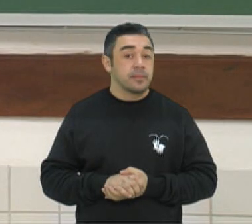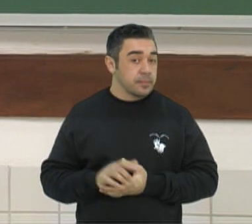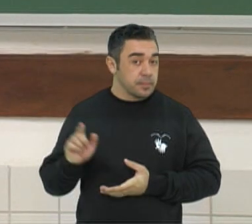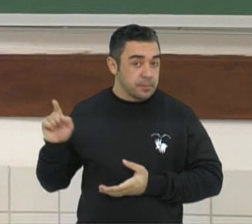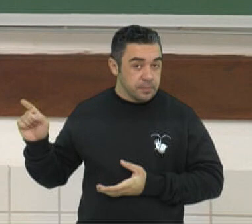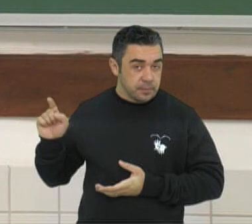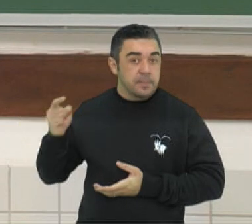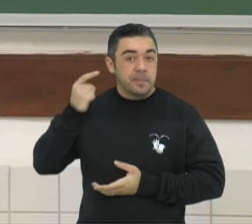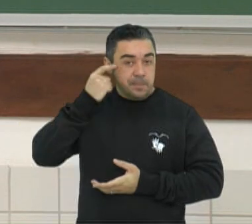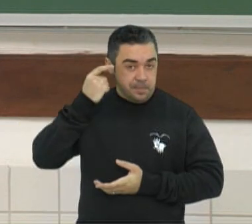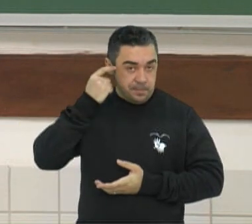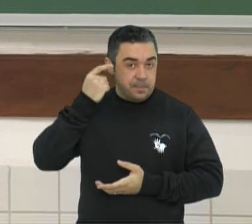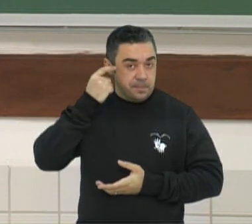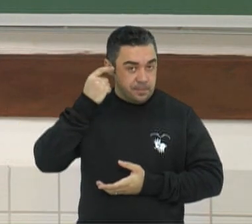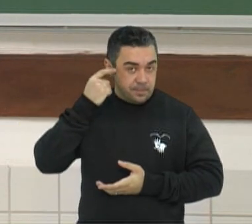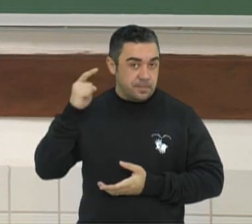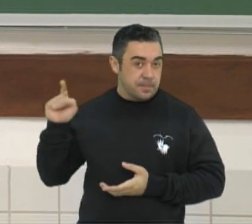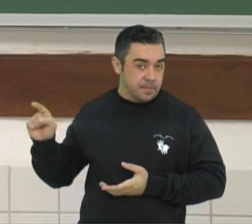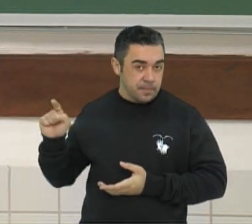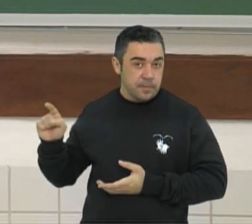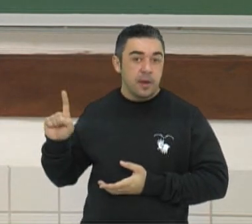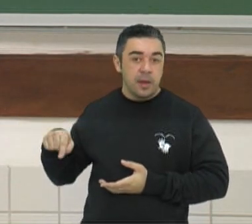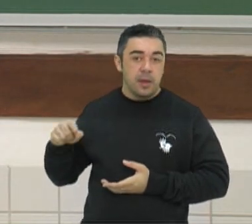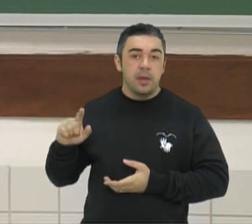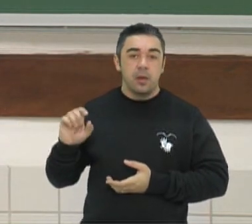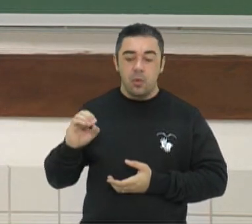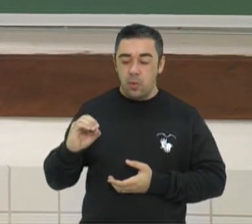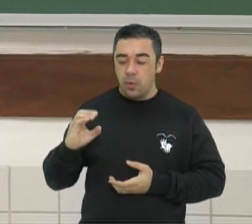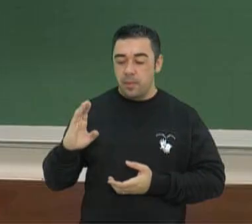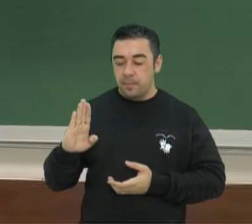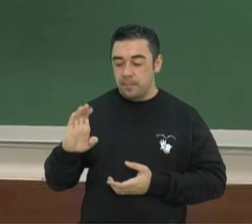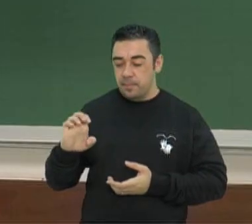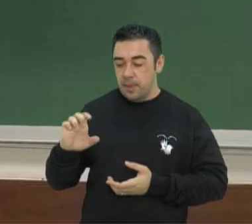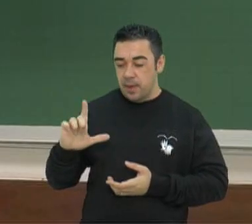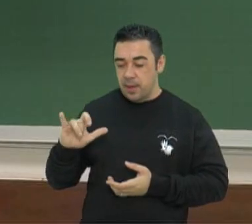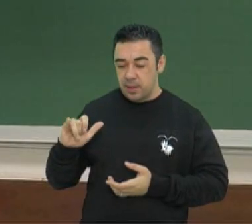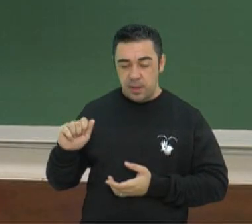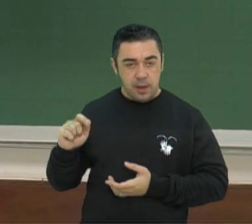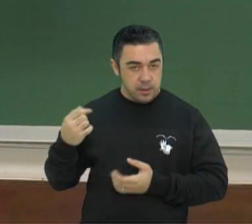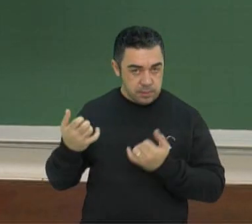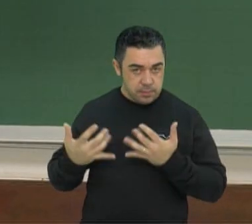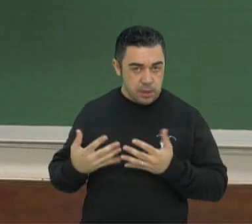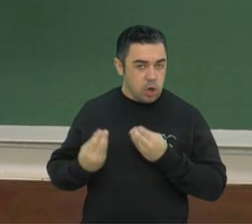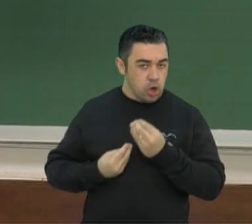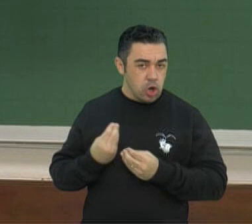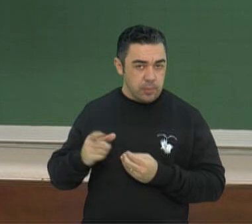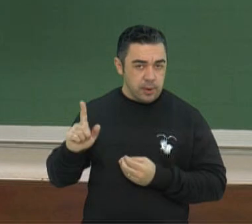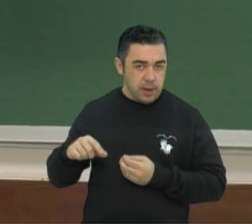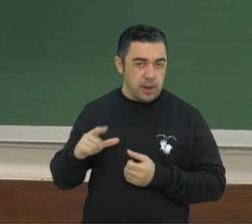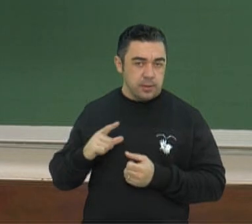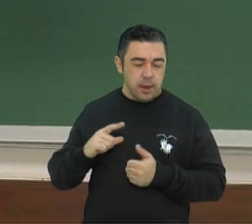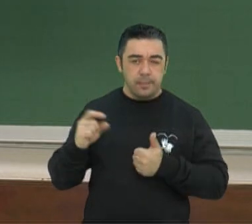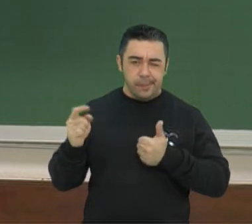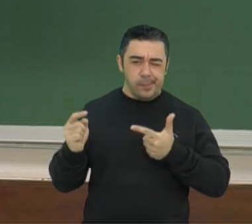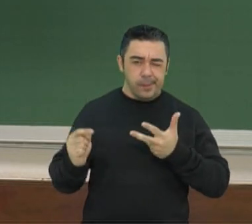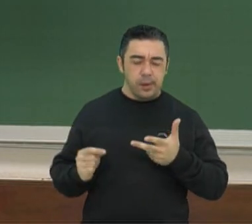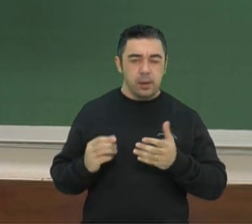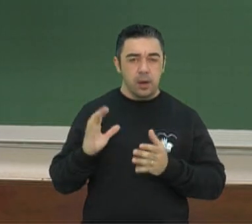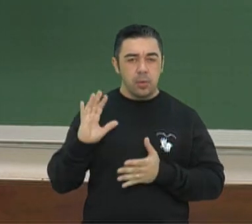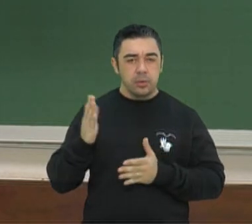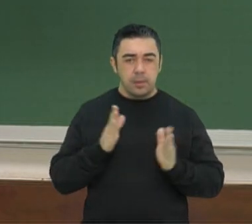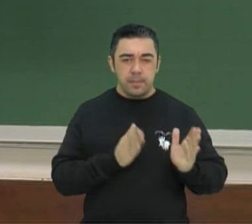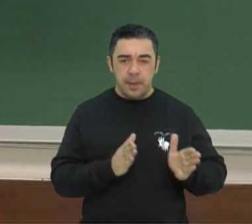Esse aqui teve que pensar um pouco mais, né, gente? Tá dizendo, então, que a ovelha, tá falando aqui como é que ela é, né, da fase pólipo, medusa, tá dizendo